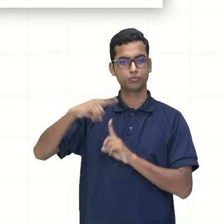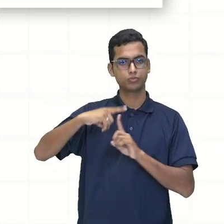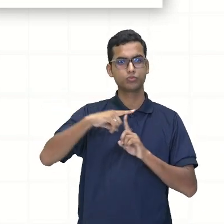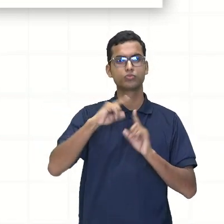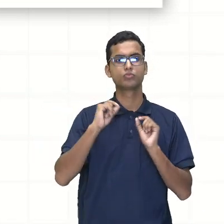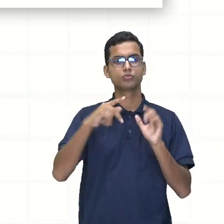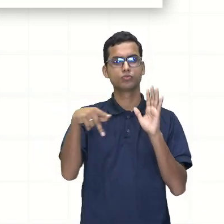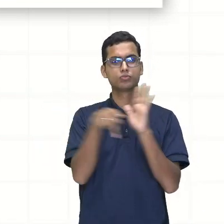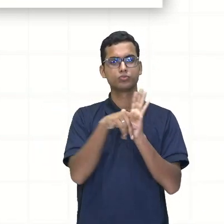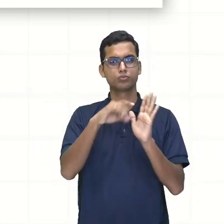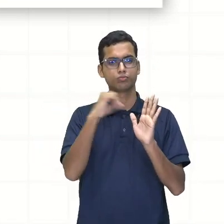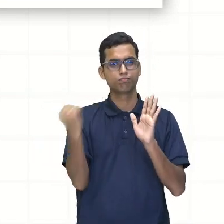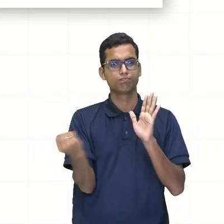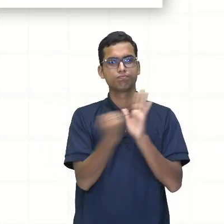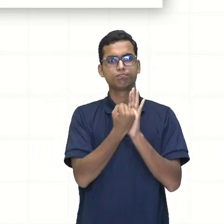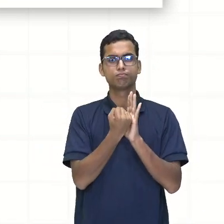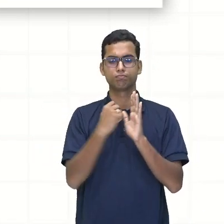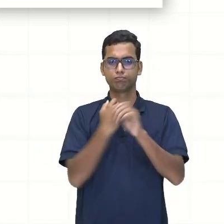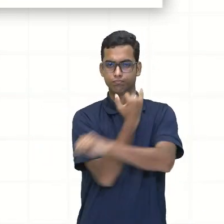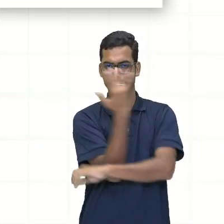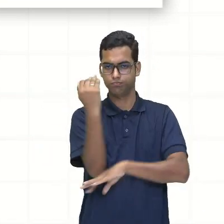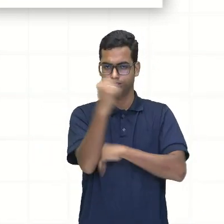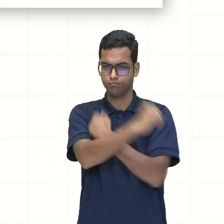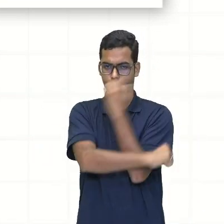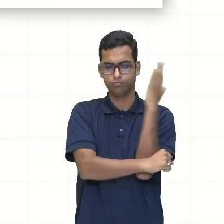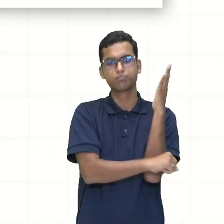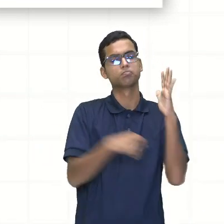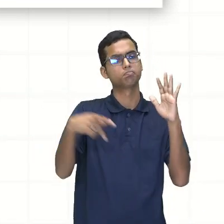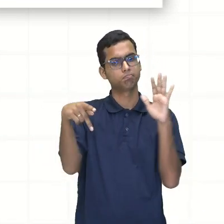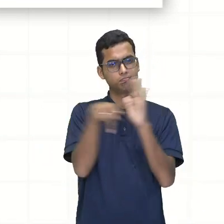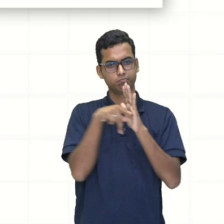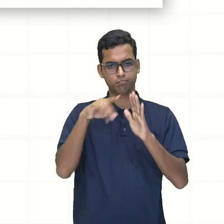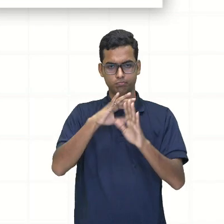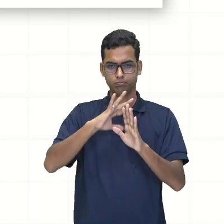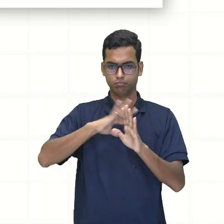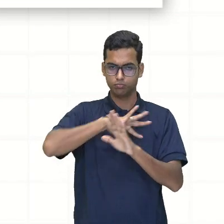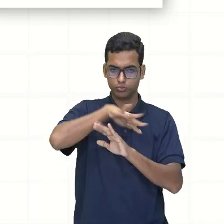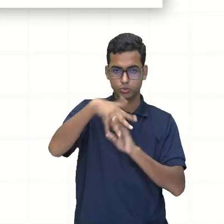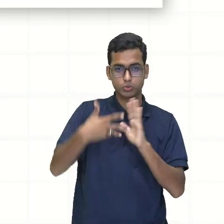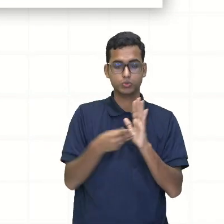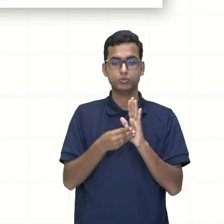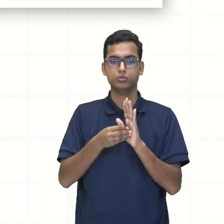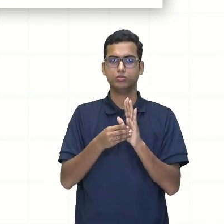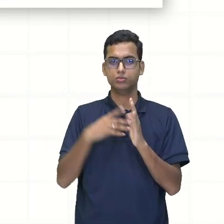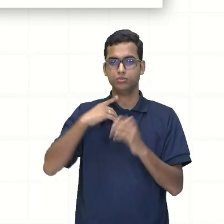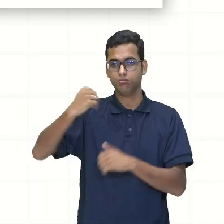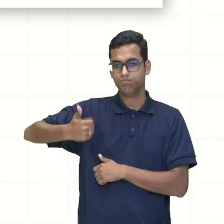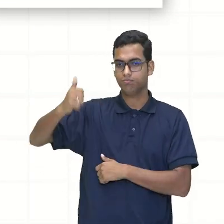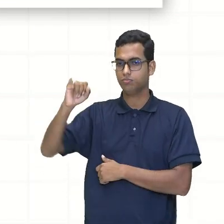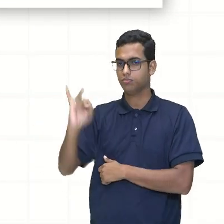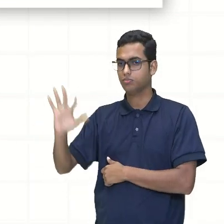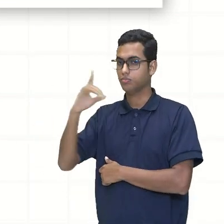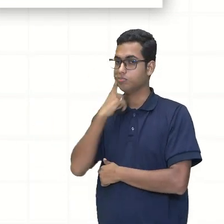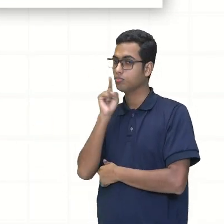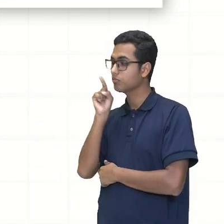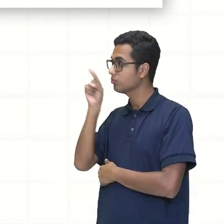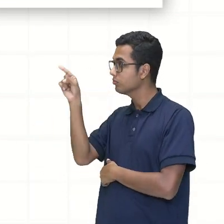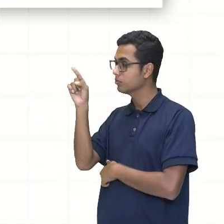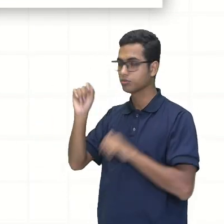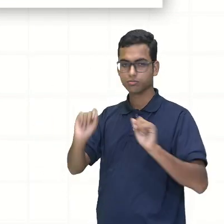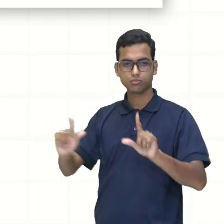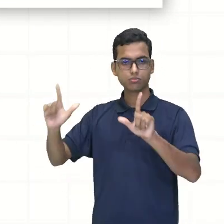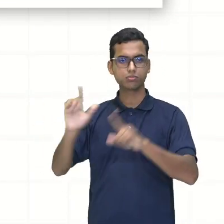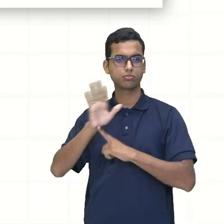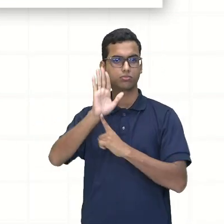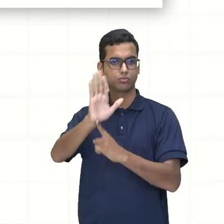Amazônia. Então aqui nós temos a primeira imagem, né, a imagem número 1 aqui, em que demonstra o período fora